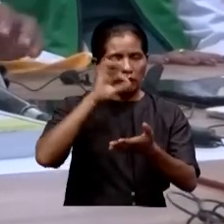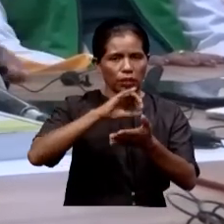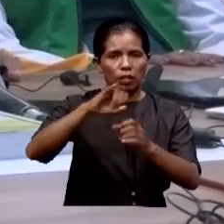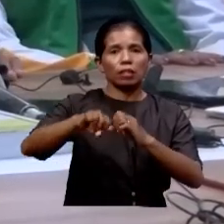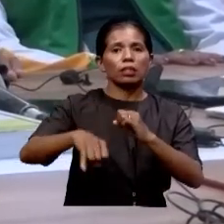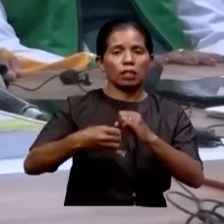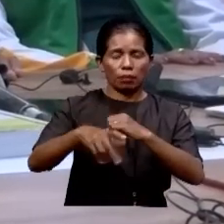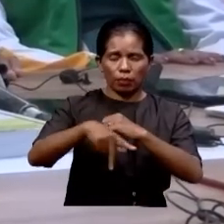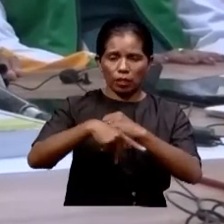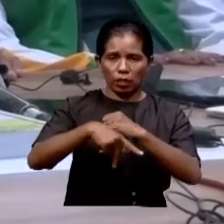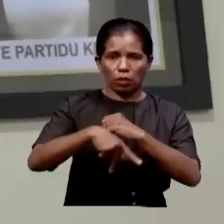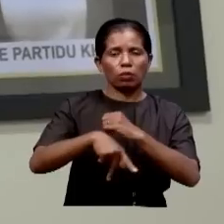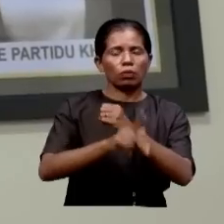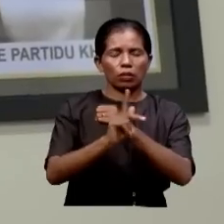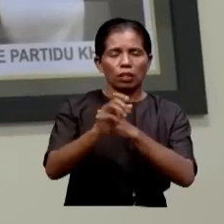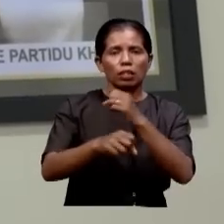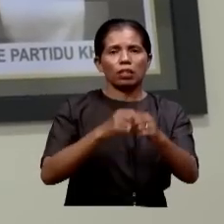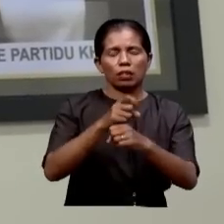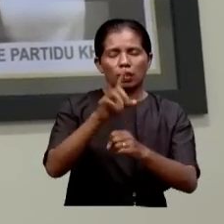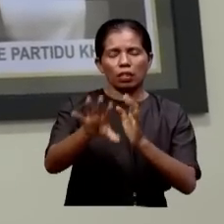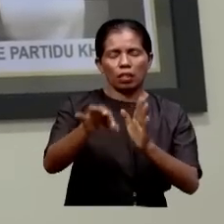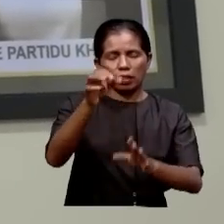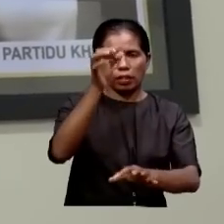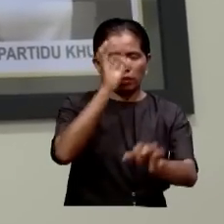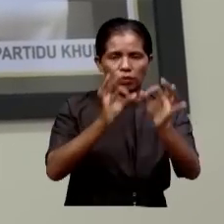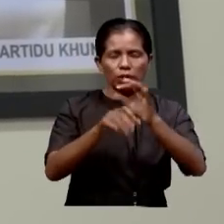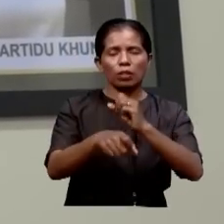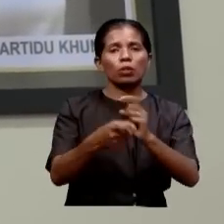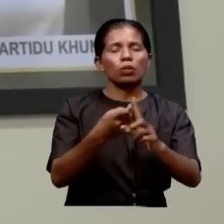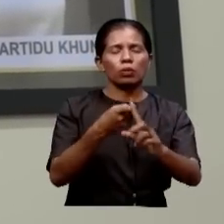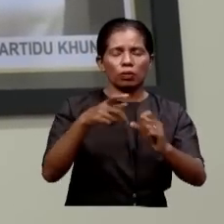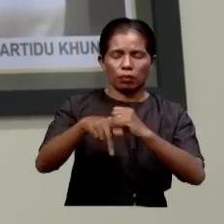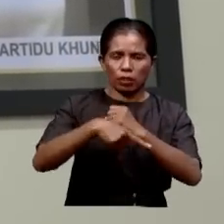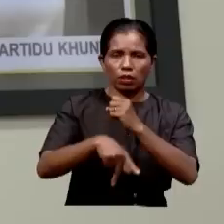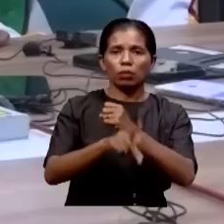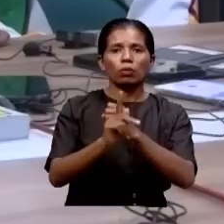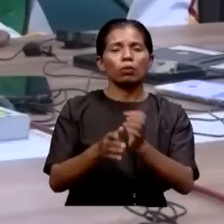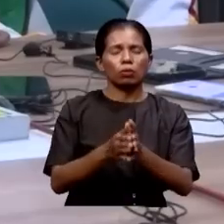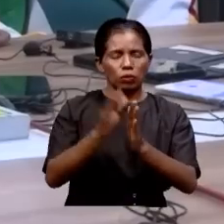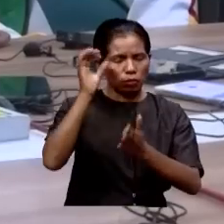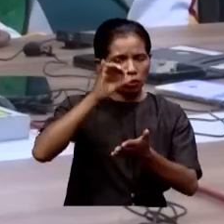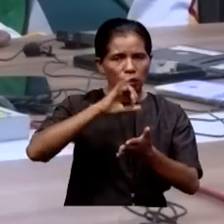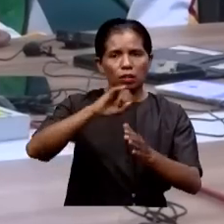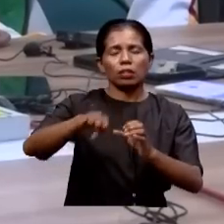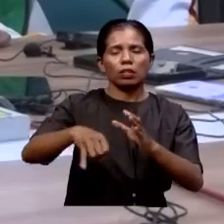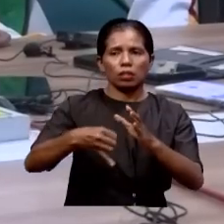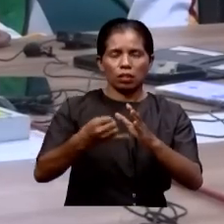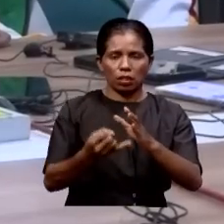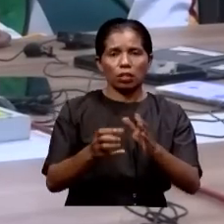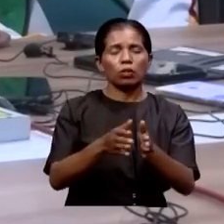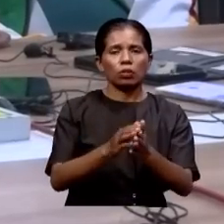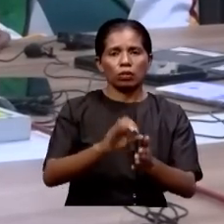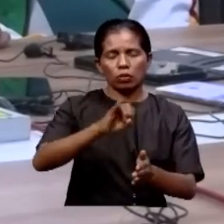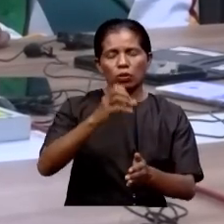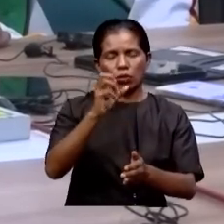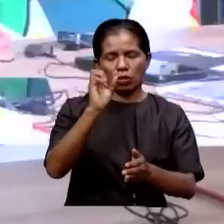sendo recinida também é tafer russi partido Conto Rasek. Partido Conto mos russo ba secretário geral Zé Agostino atu hakat ba